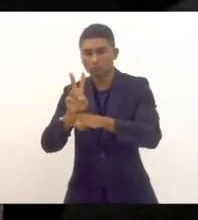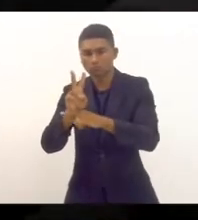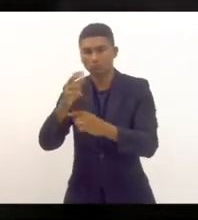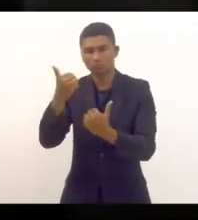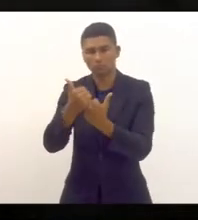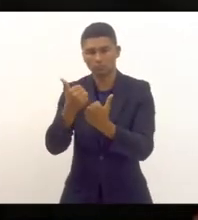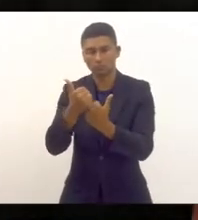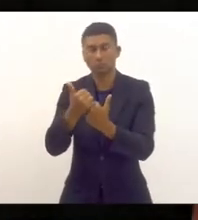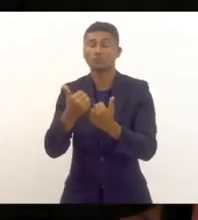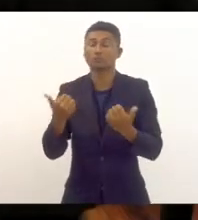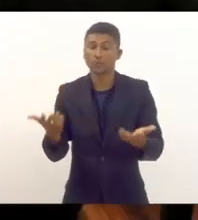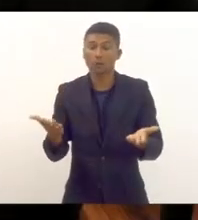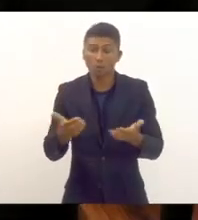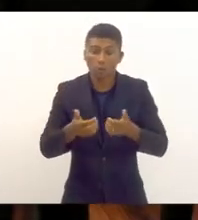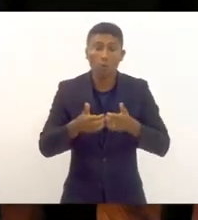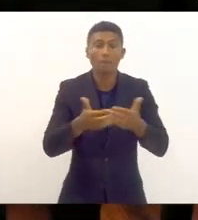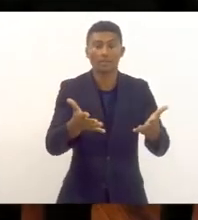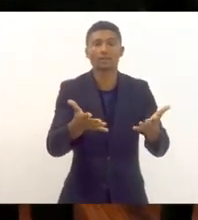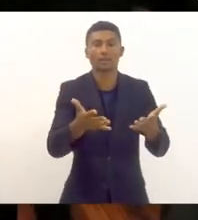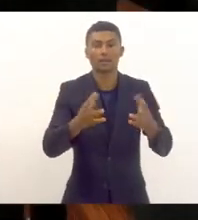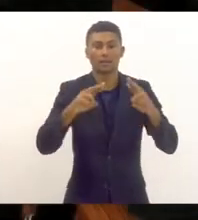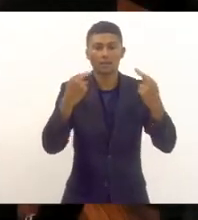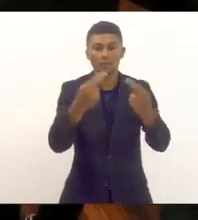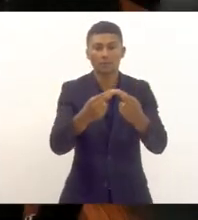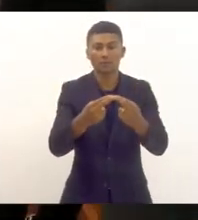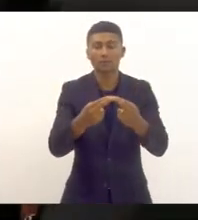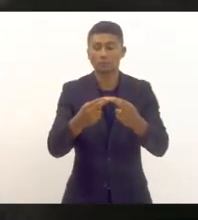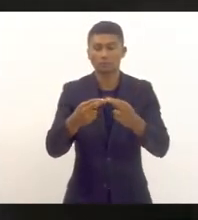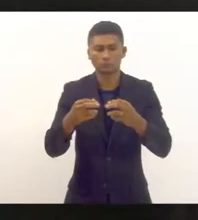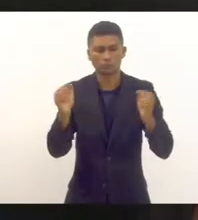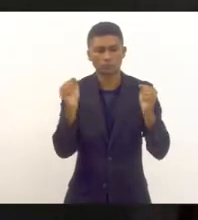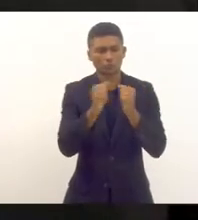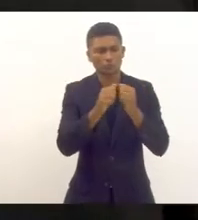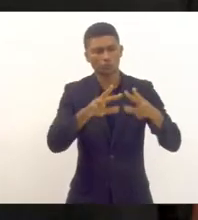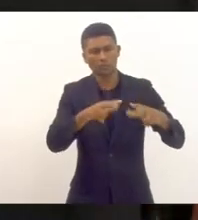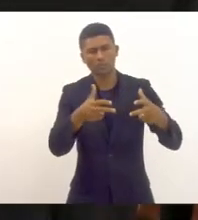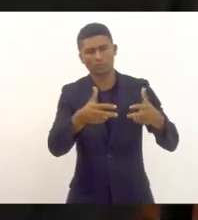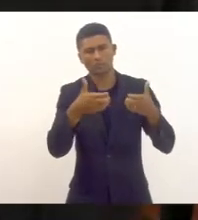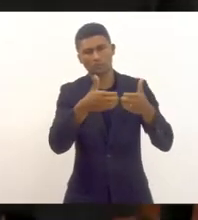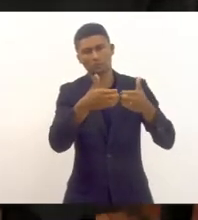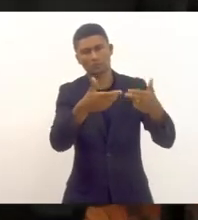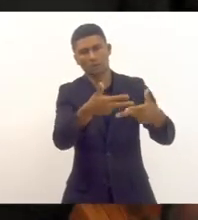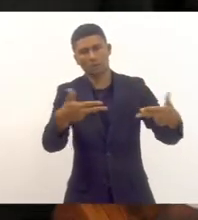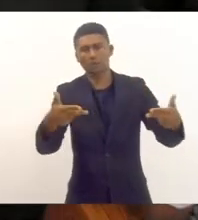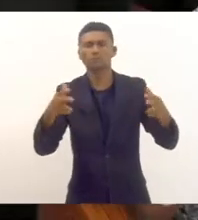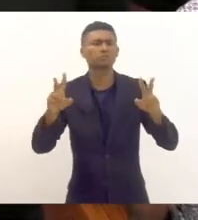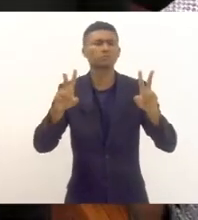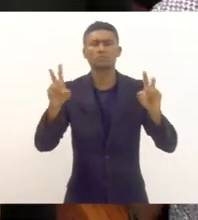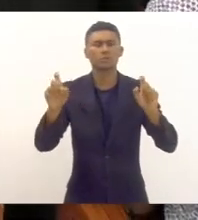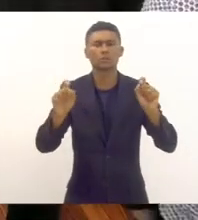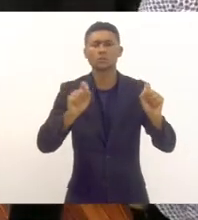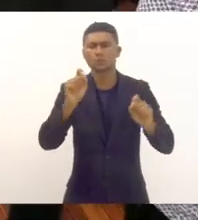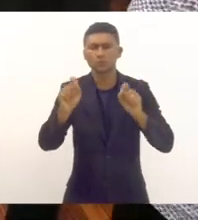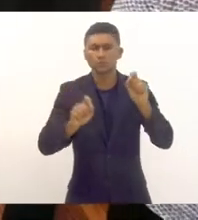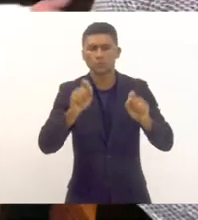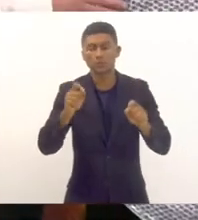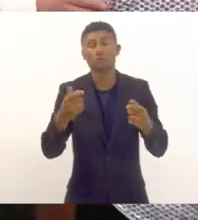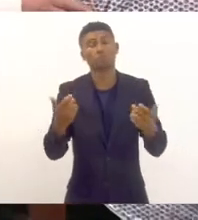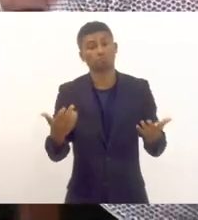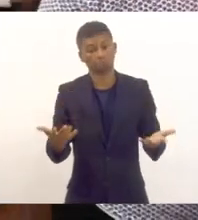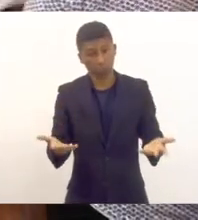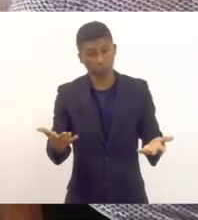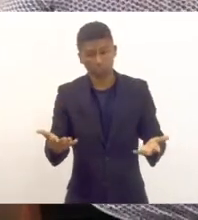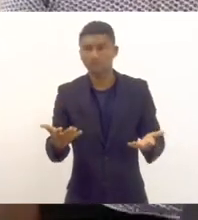conjunta com a Comissão de Transporte para tratar do tema o equilíbrio federativo do licenciamento na aquisição de veículos